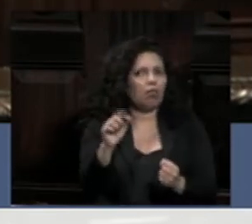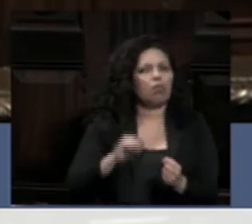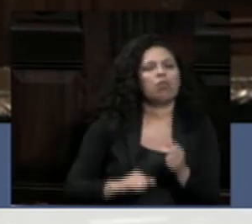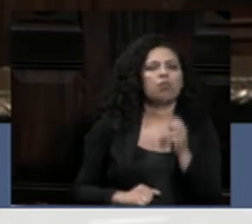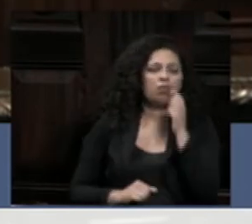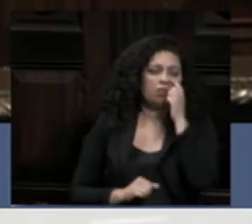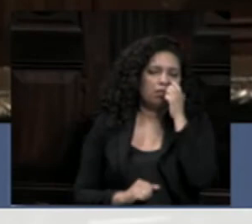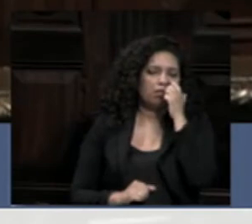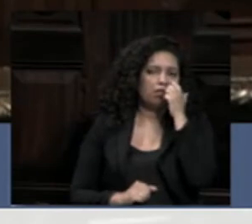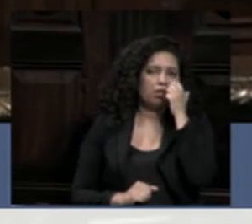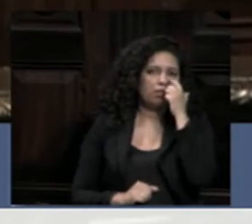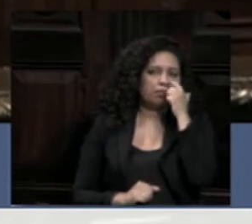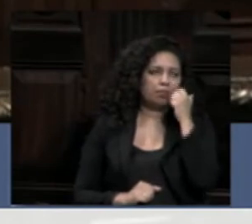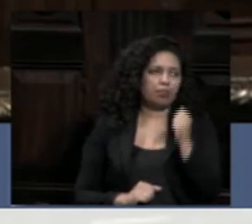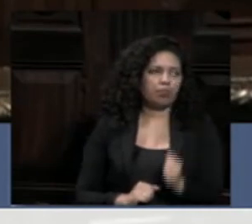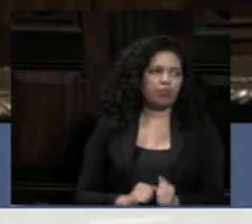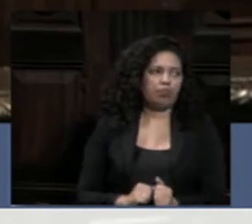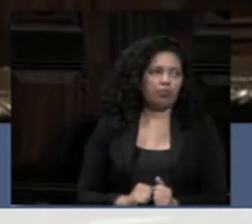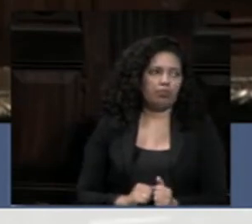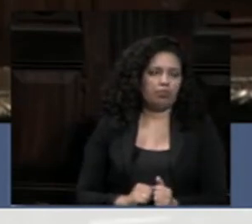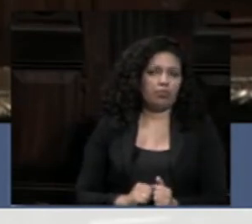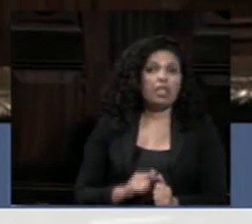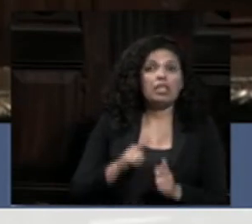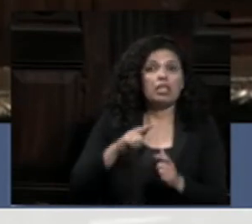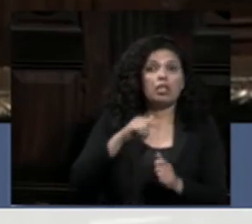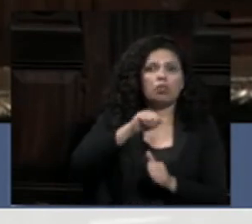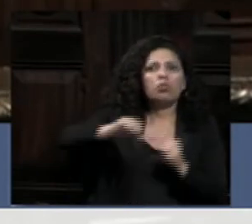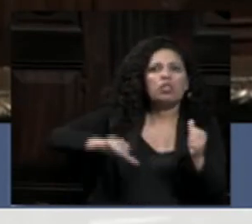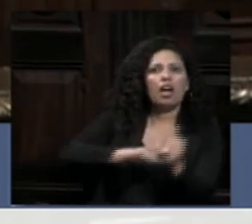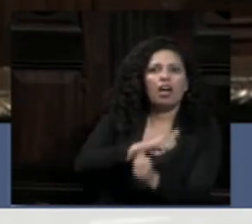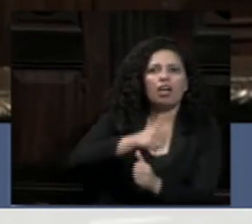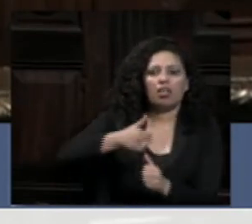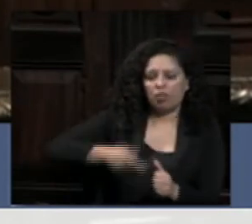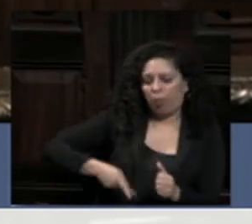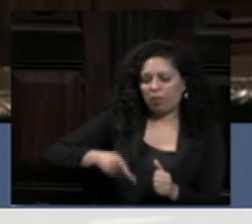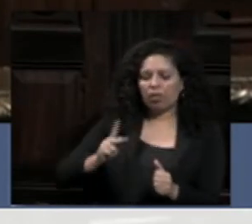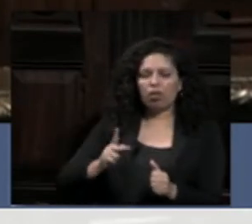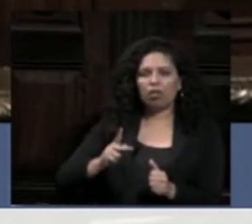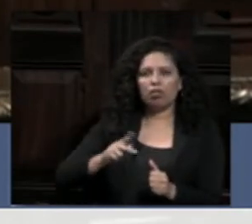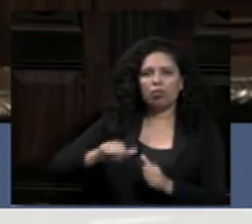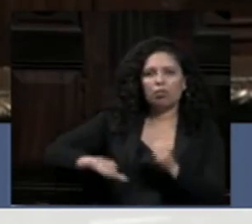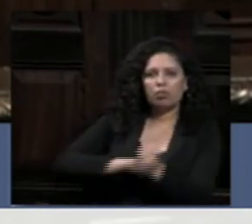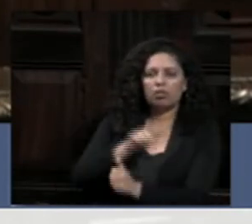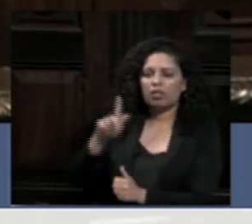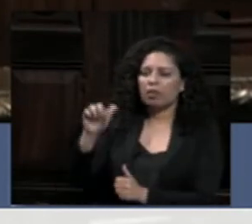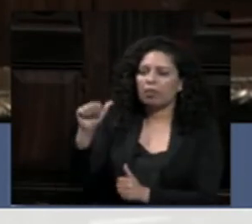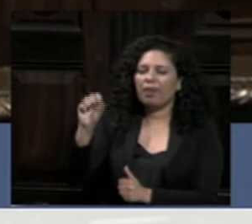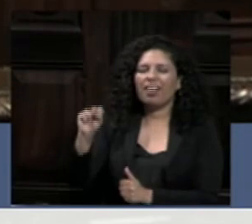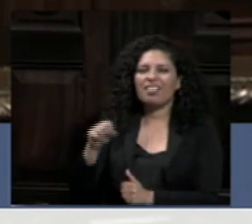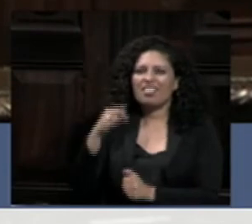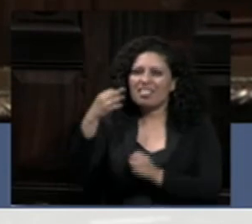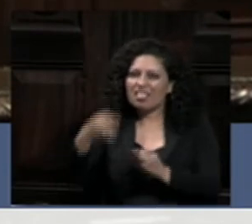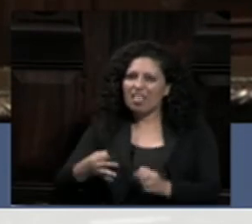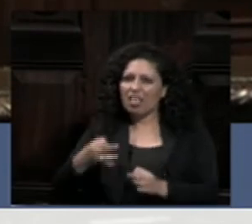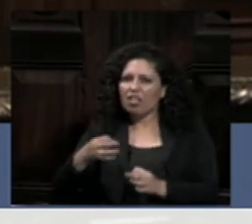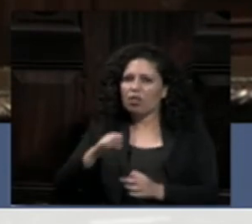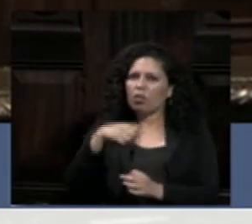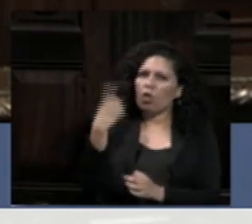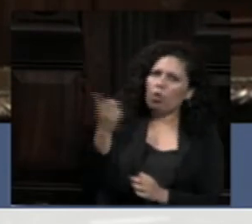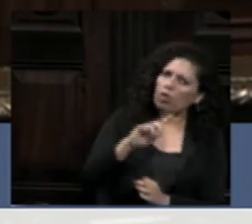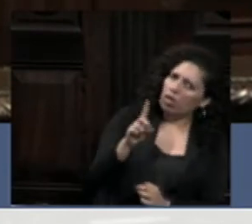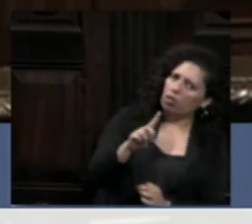Verifica se a conversão ao gás está funcionando. Se os limites